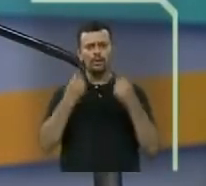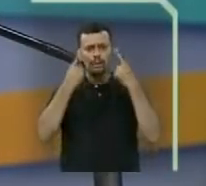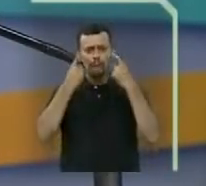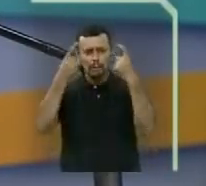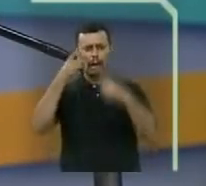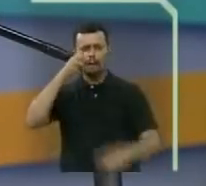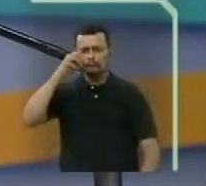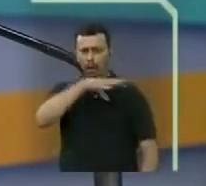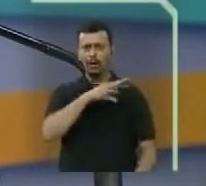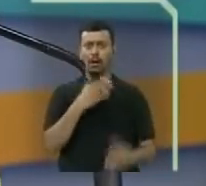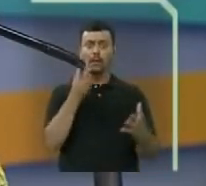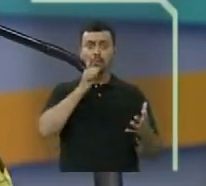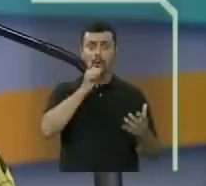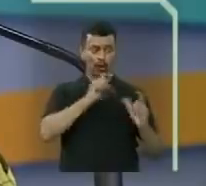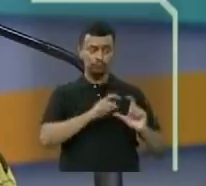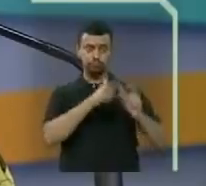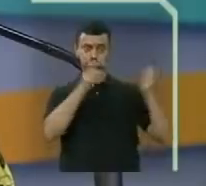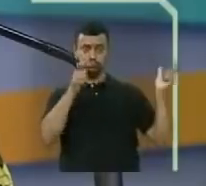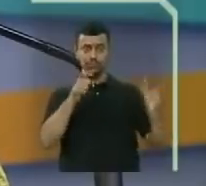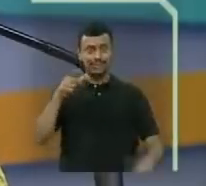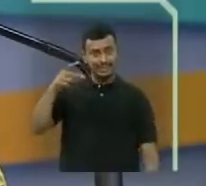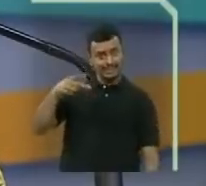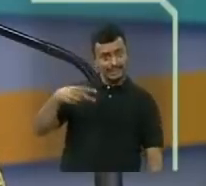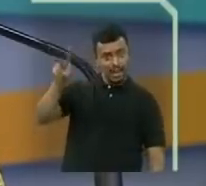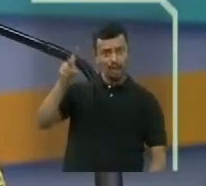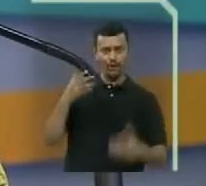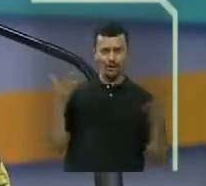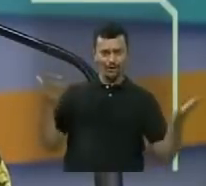seu candidato à presidência da República, Jair